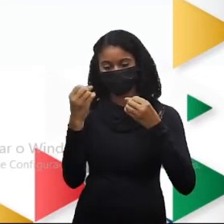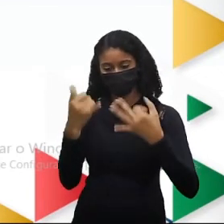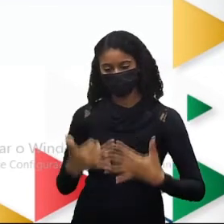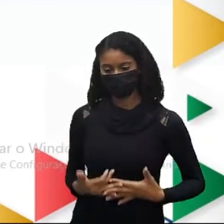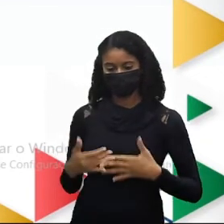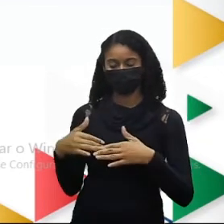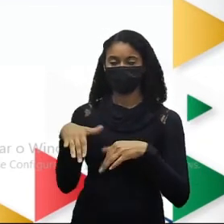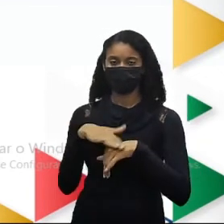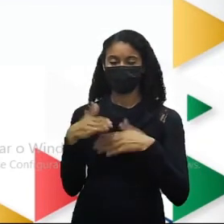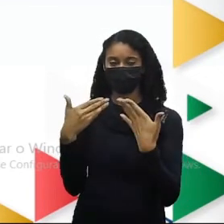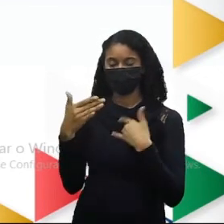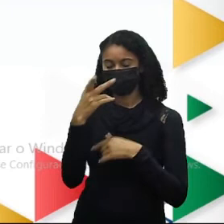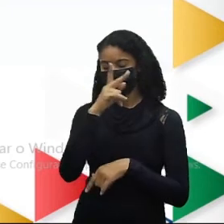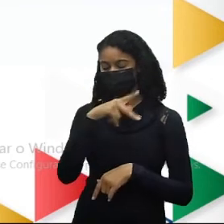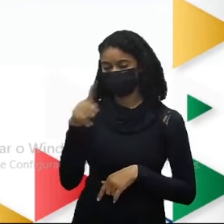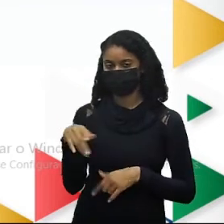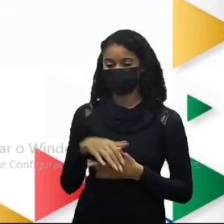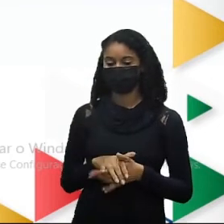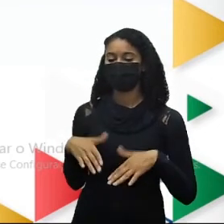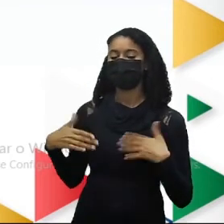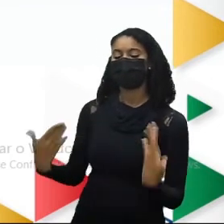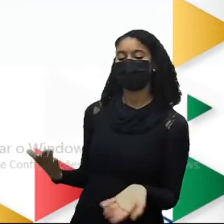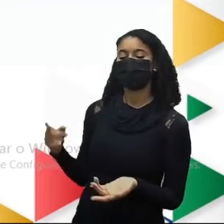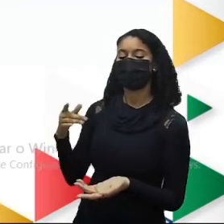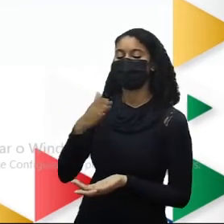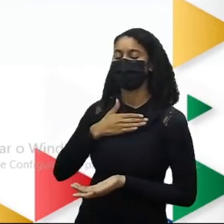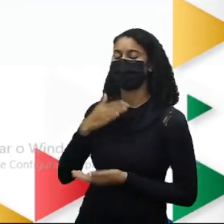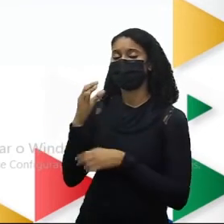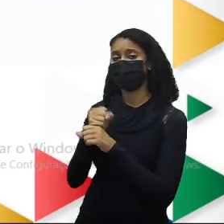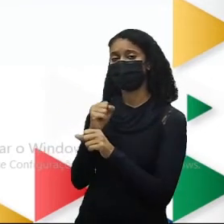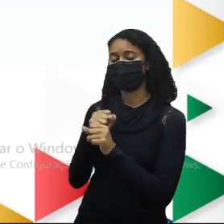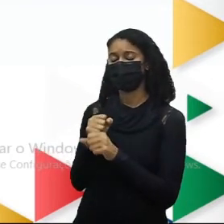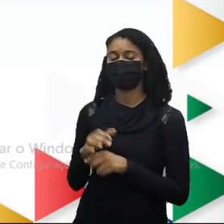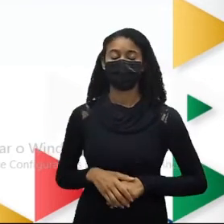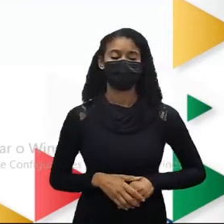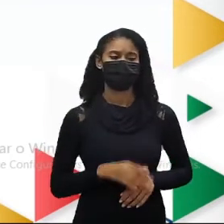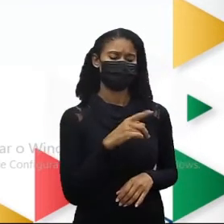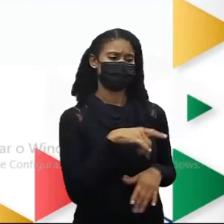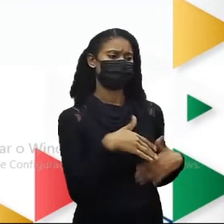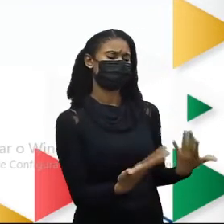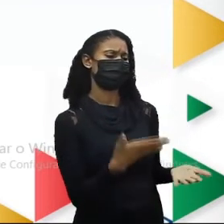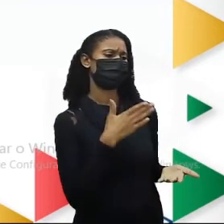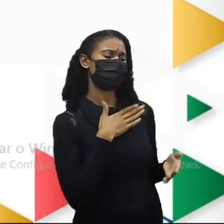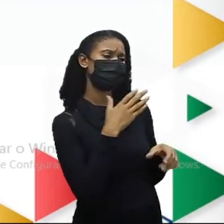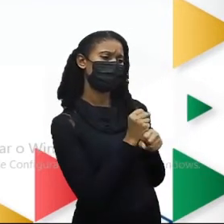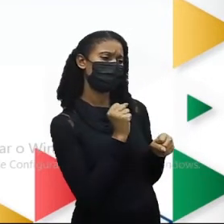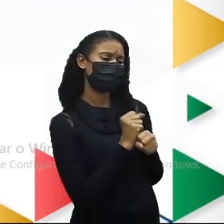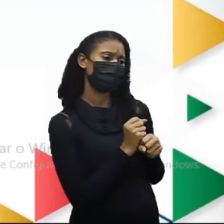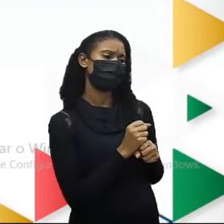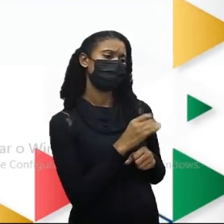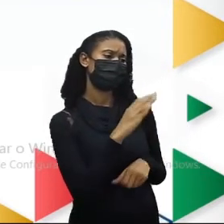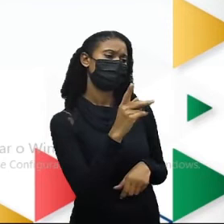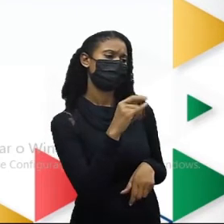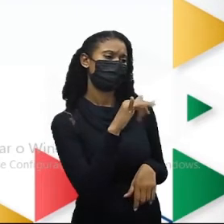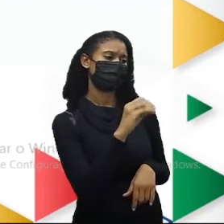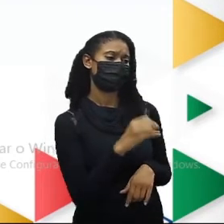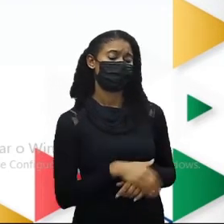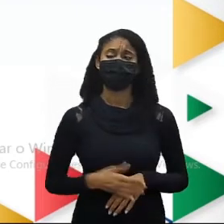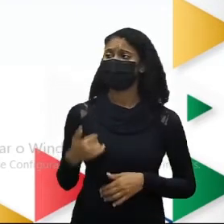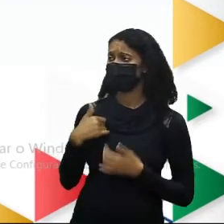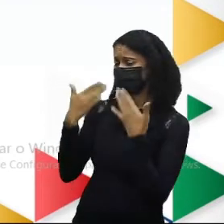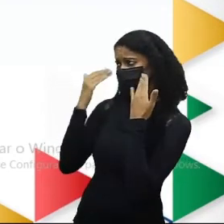Quais são minhas notas? A professora diz, quais são minhas notas, Chico? E eu